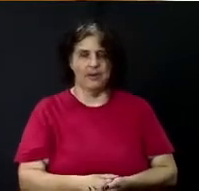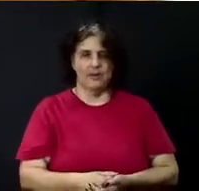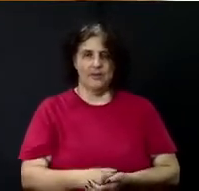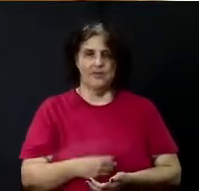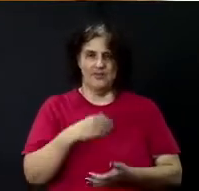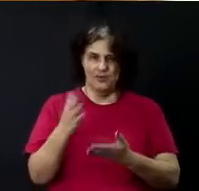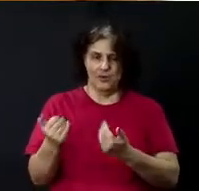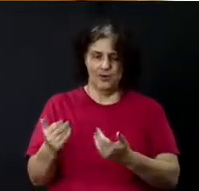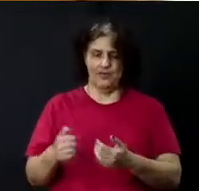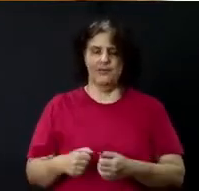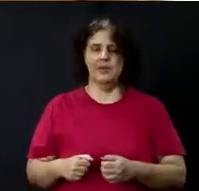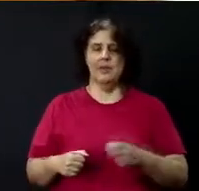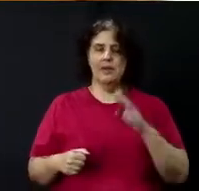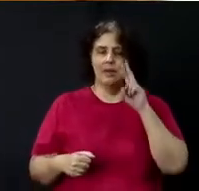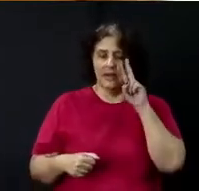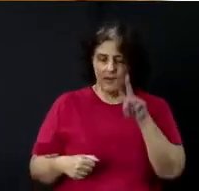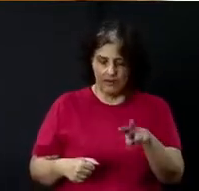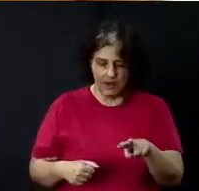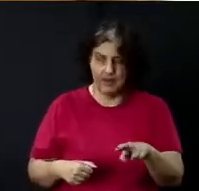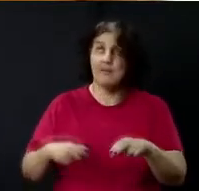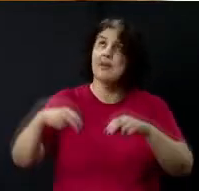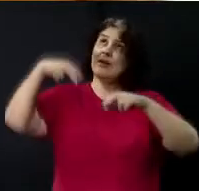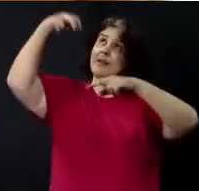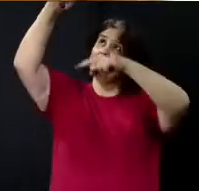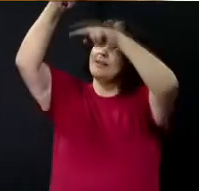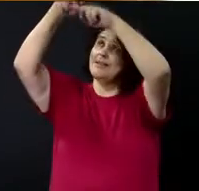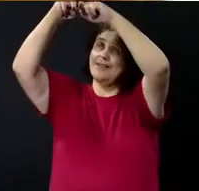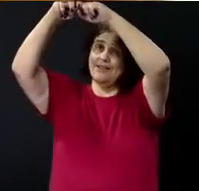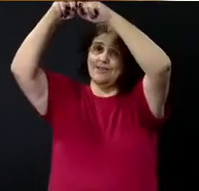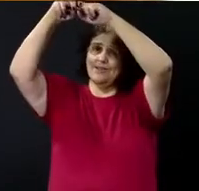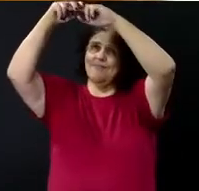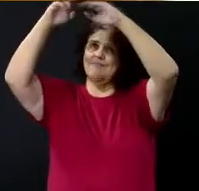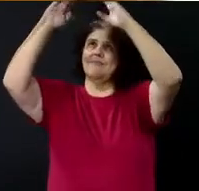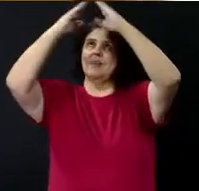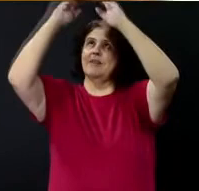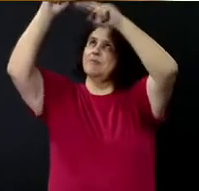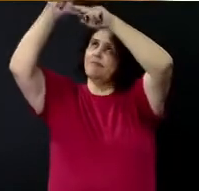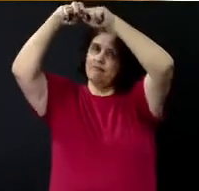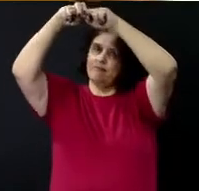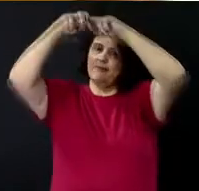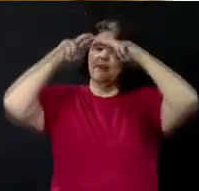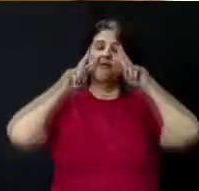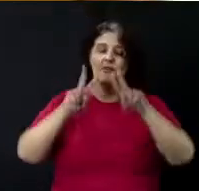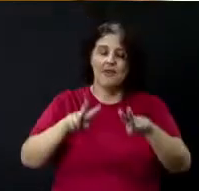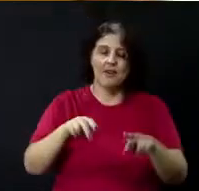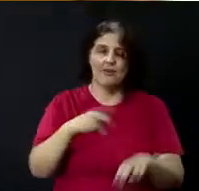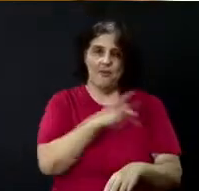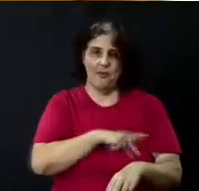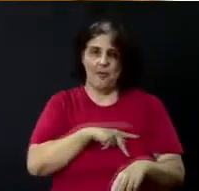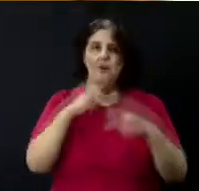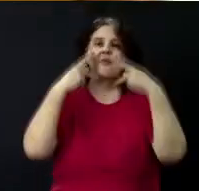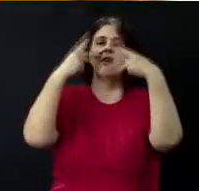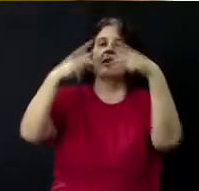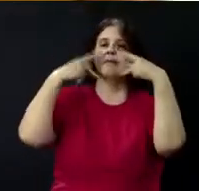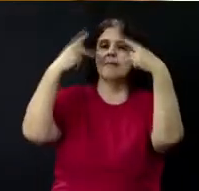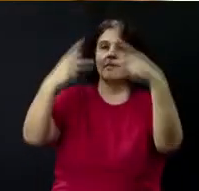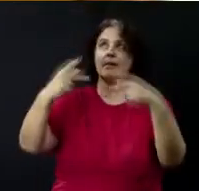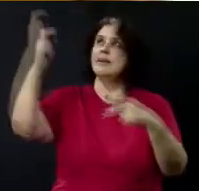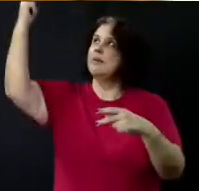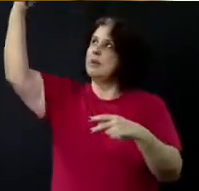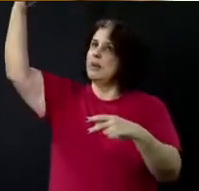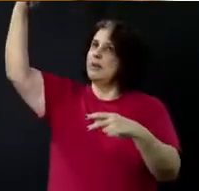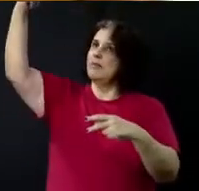altura, e então morre, e Paulo o ressurge. Nós temos tanto no Antigo Testamento, quanto no Novo